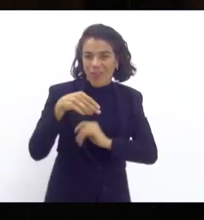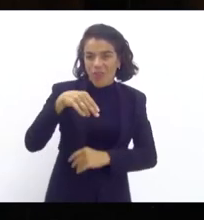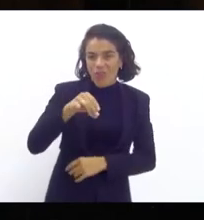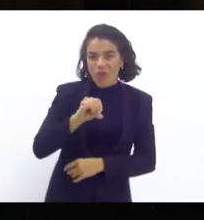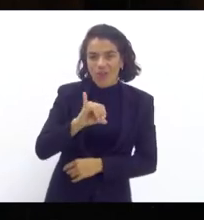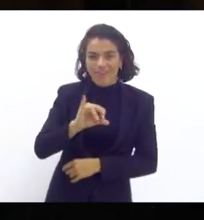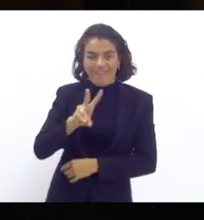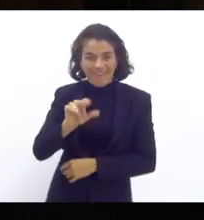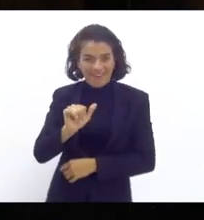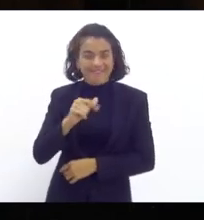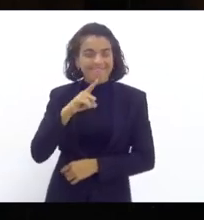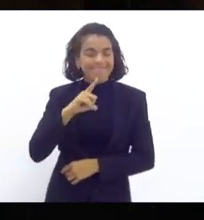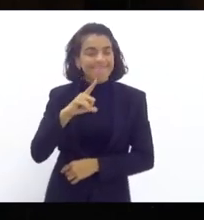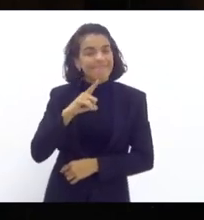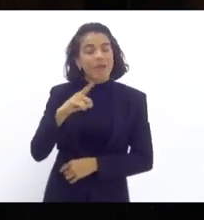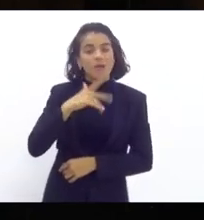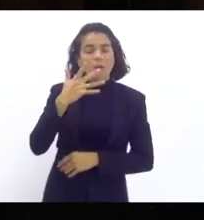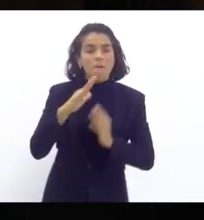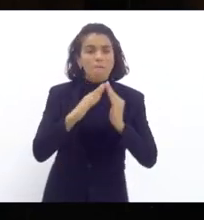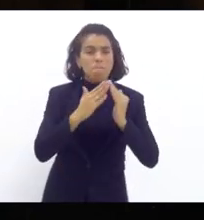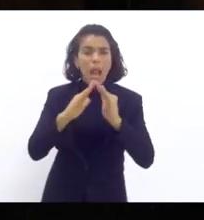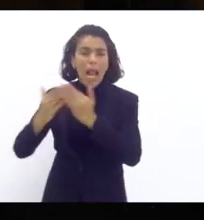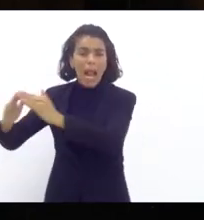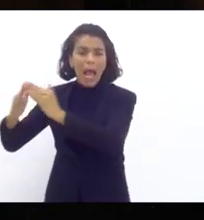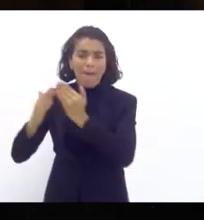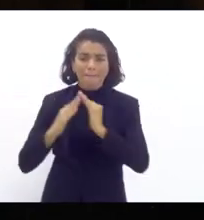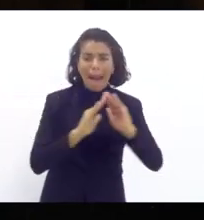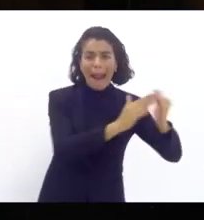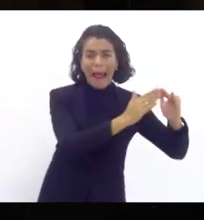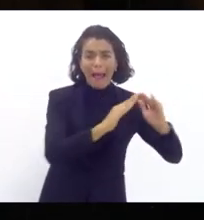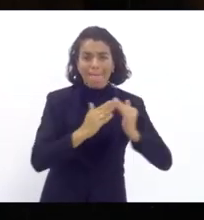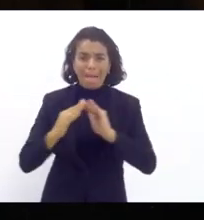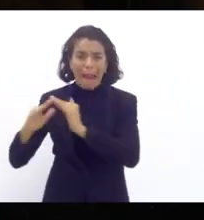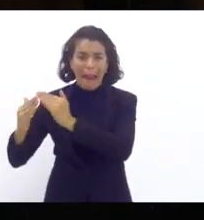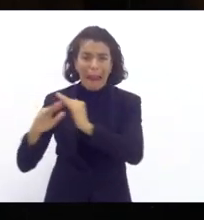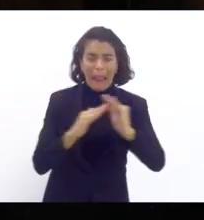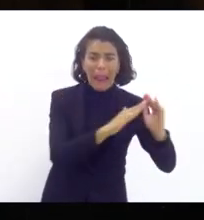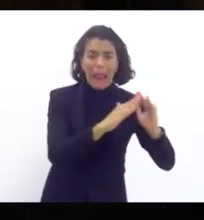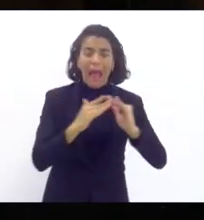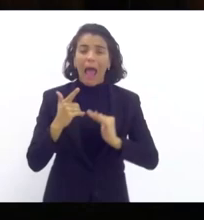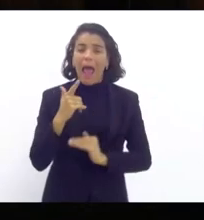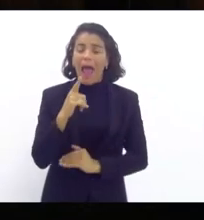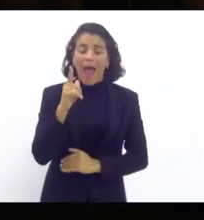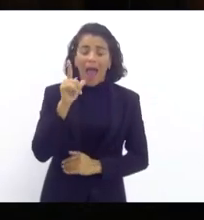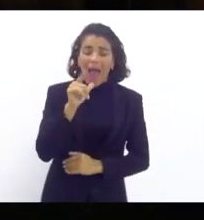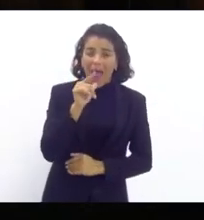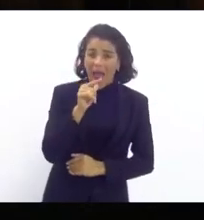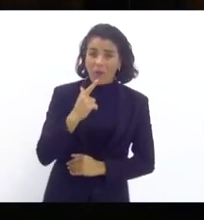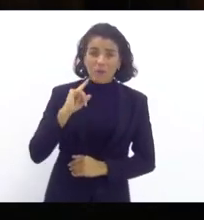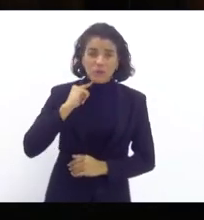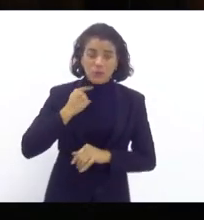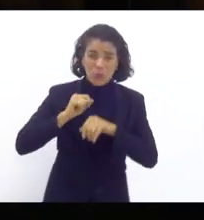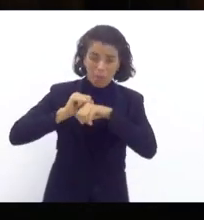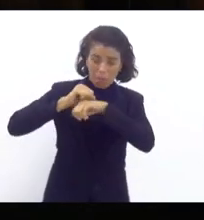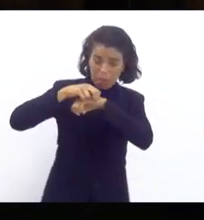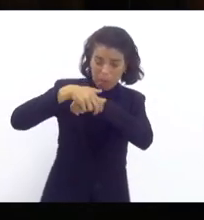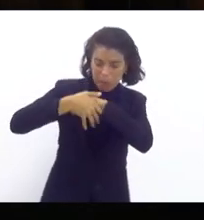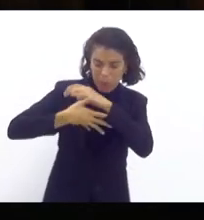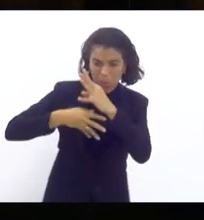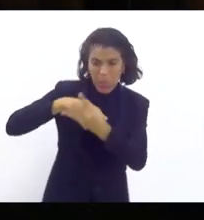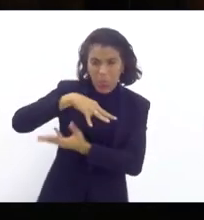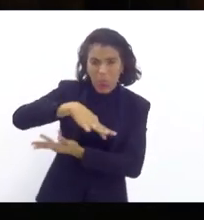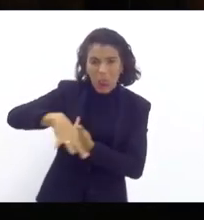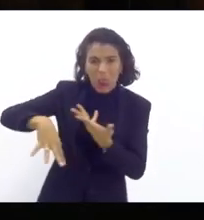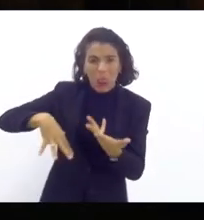por crescimento desordenado, as pessoas jogando todo o esgoto ali na cachoeira, e eu não vejo a mesma